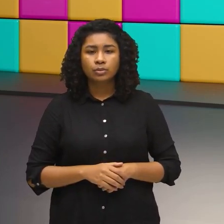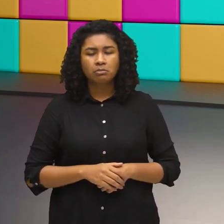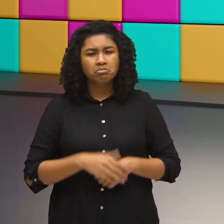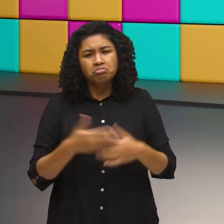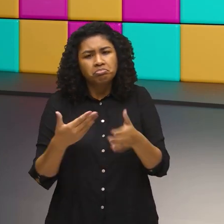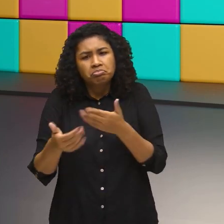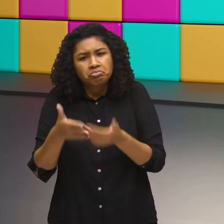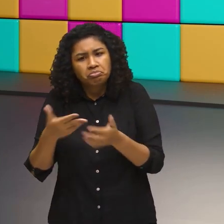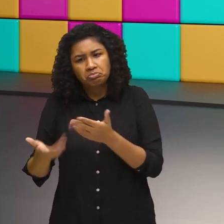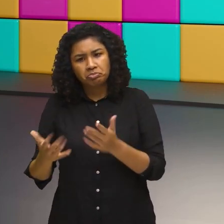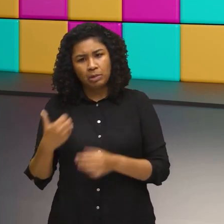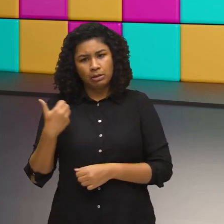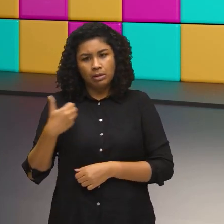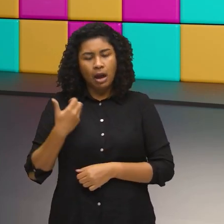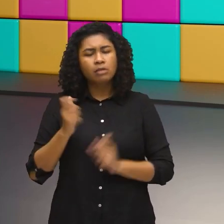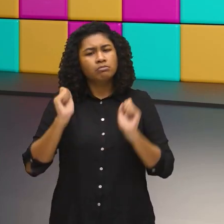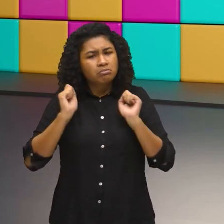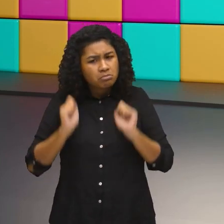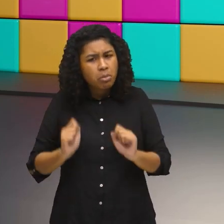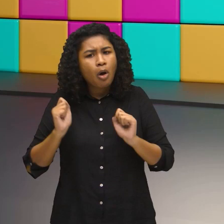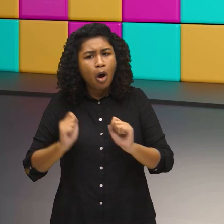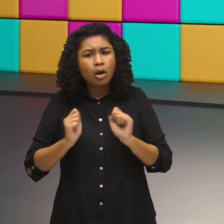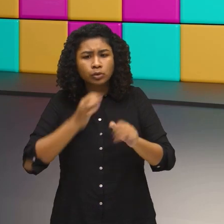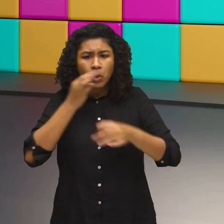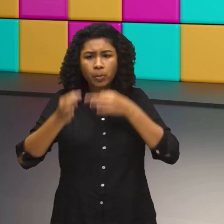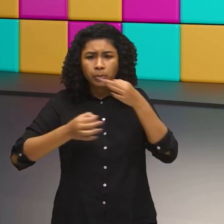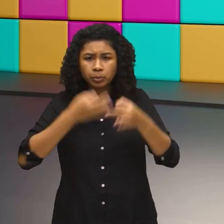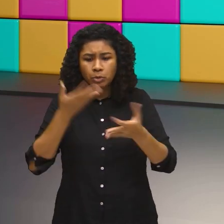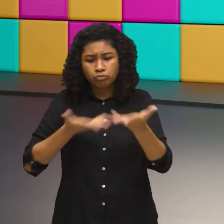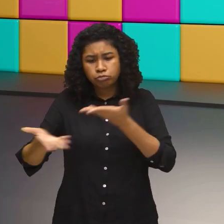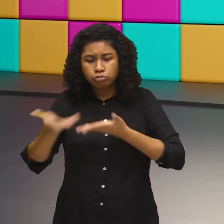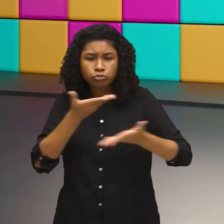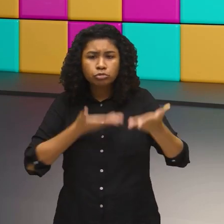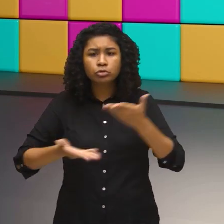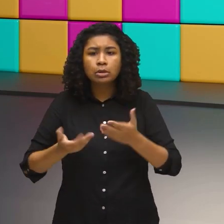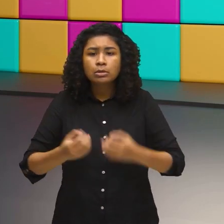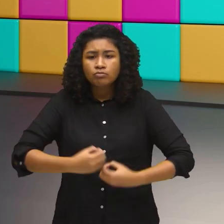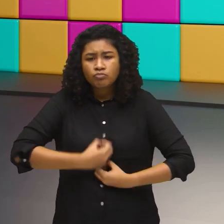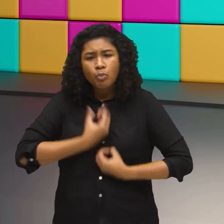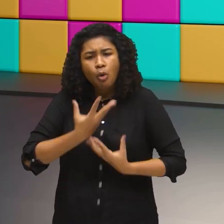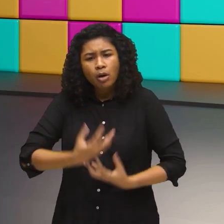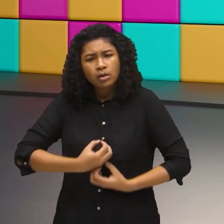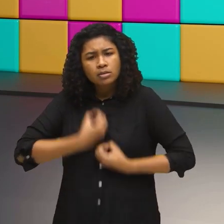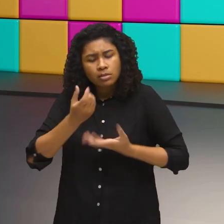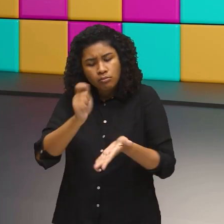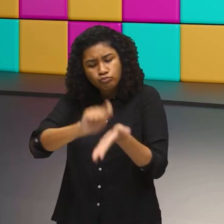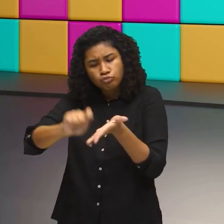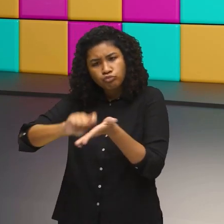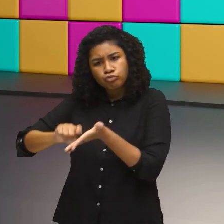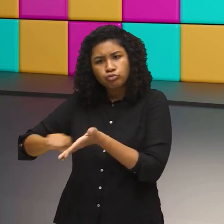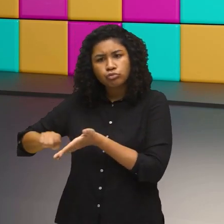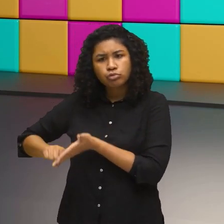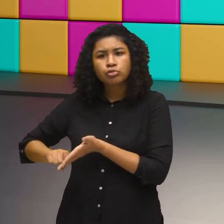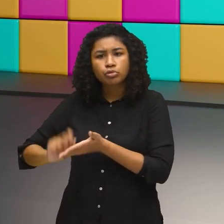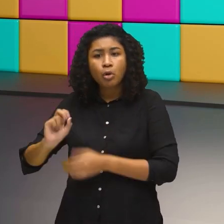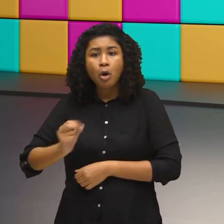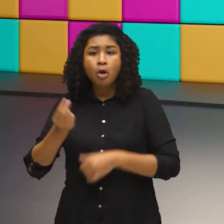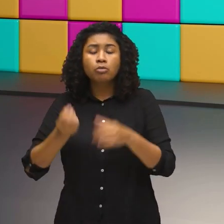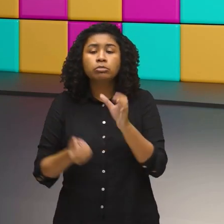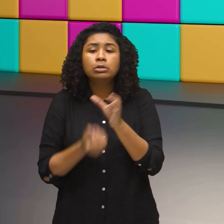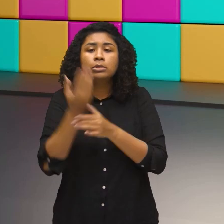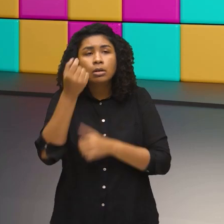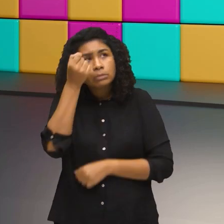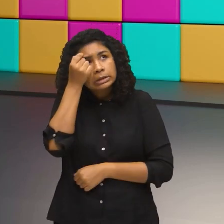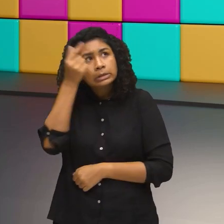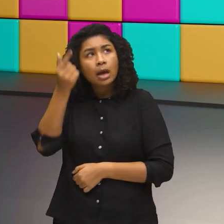ele também pode participar fazendo uma poesia, escrevendo uma frase bacana com relação a isso,